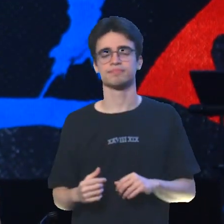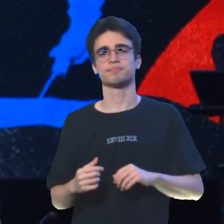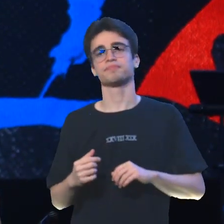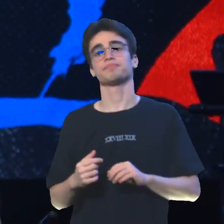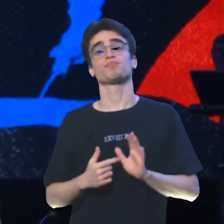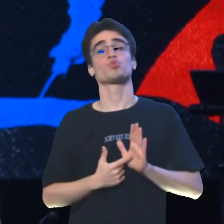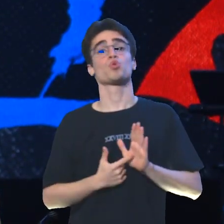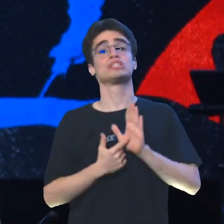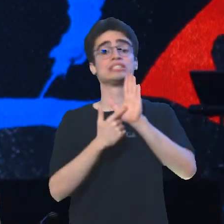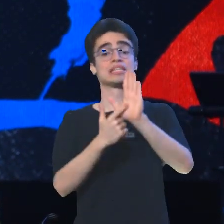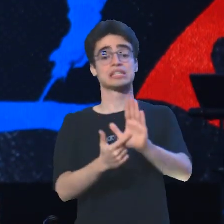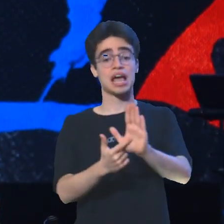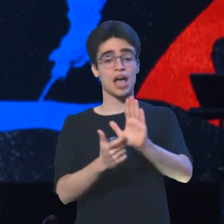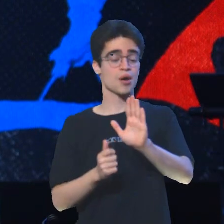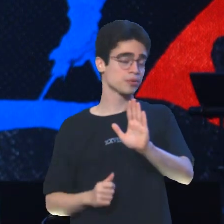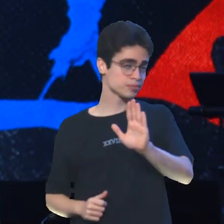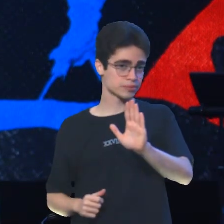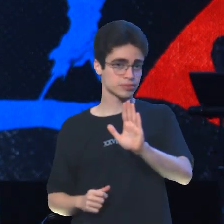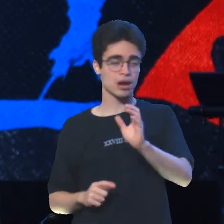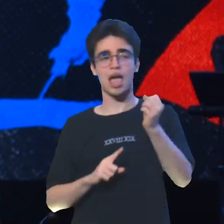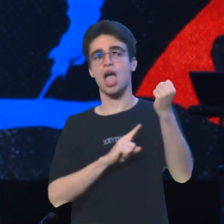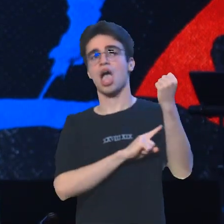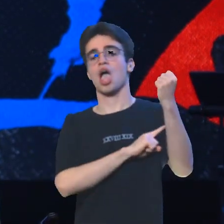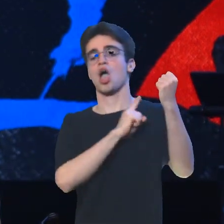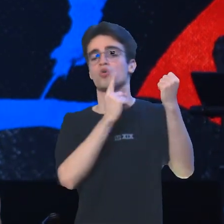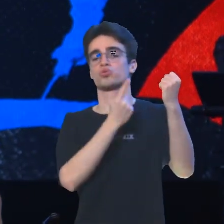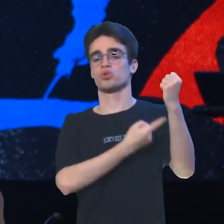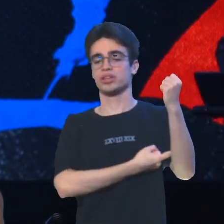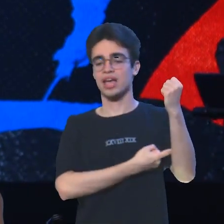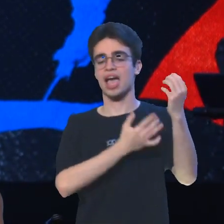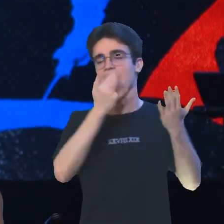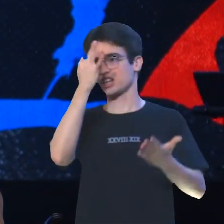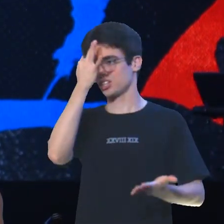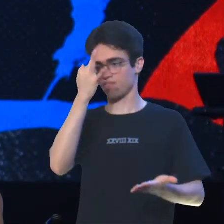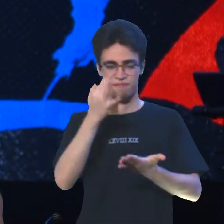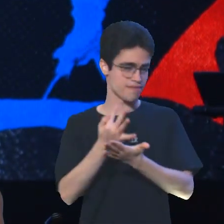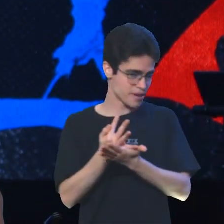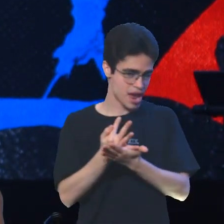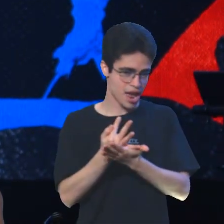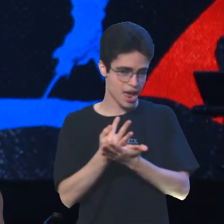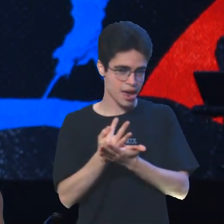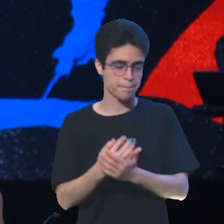mais alto, o sinal de autoridade e fé.